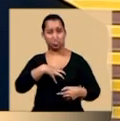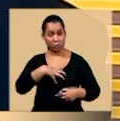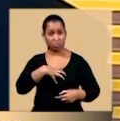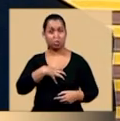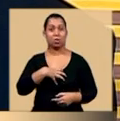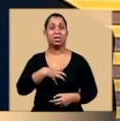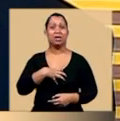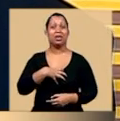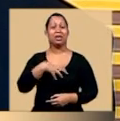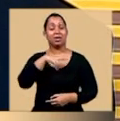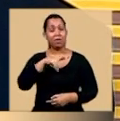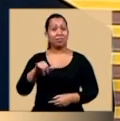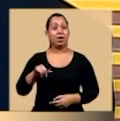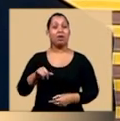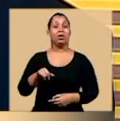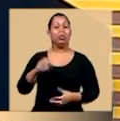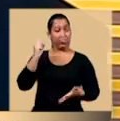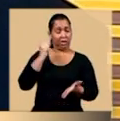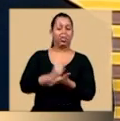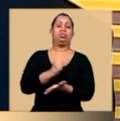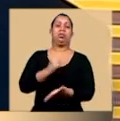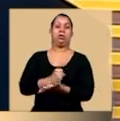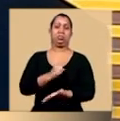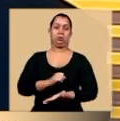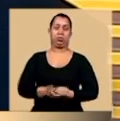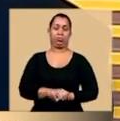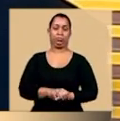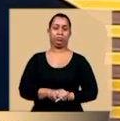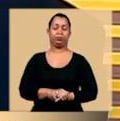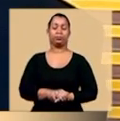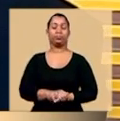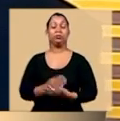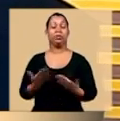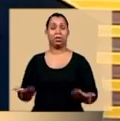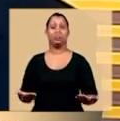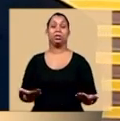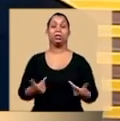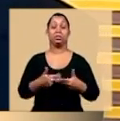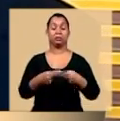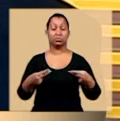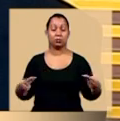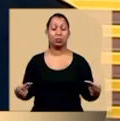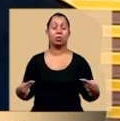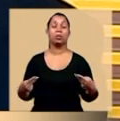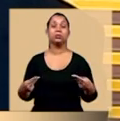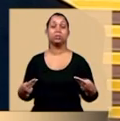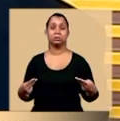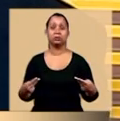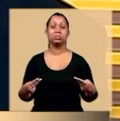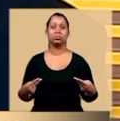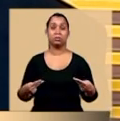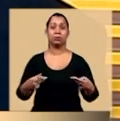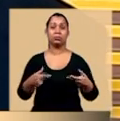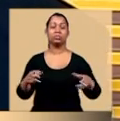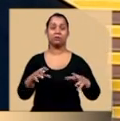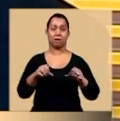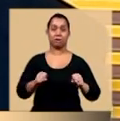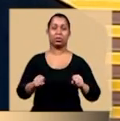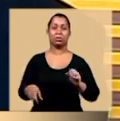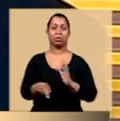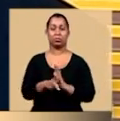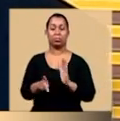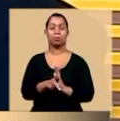discute a adoção de certas medidas que induzem ou que atestam a prática do assédio, né? E nessas reparações,